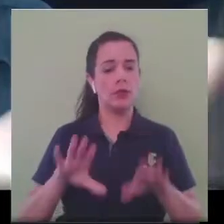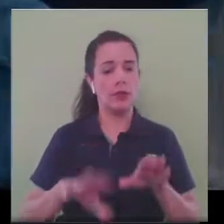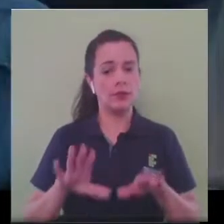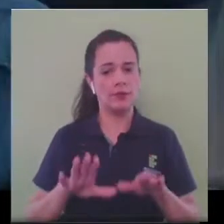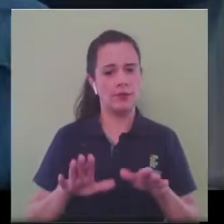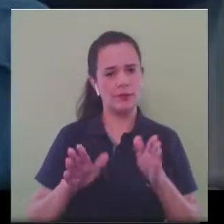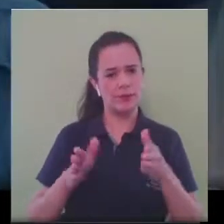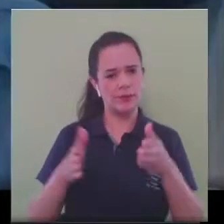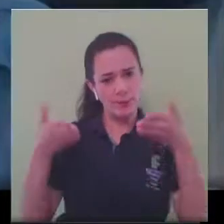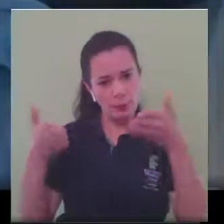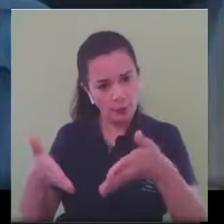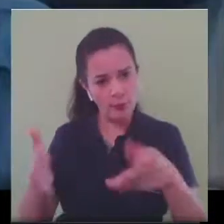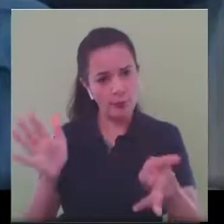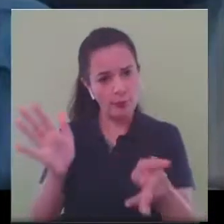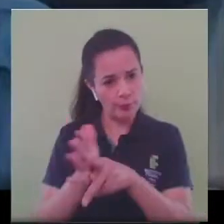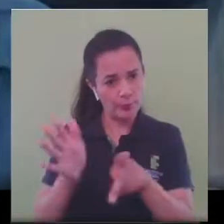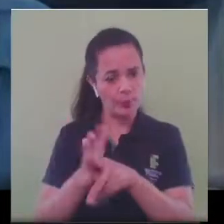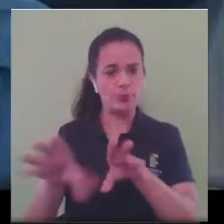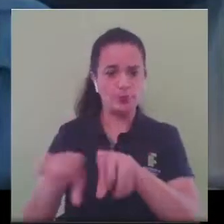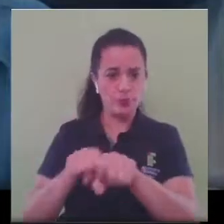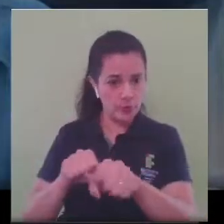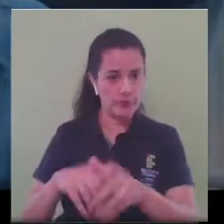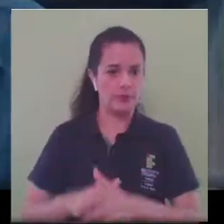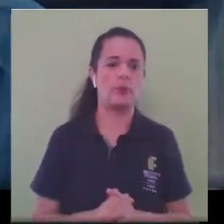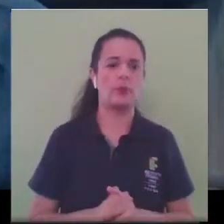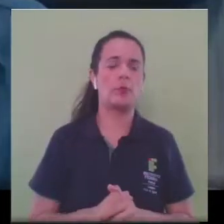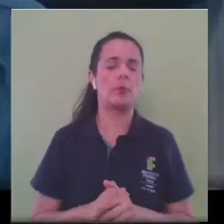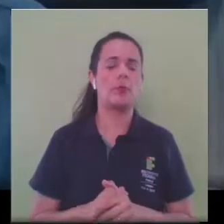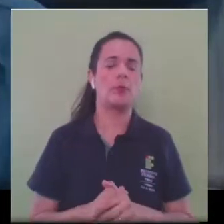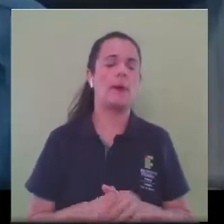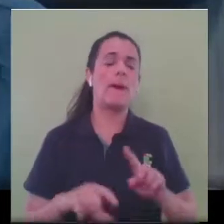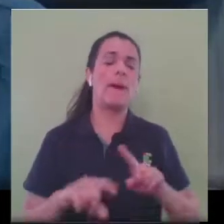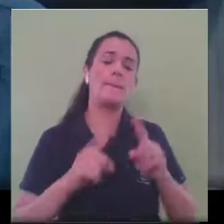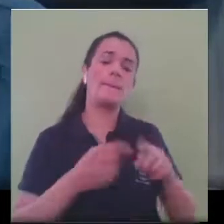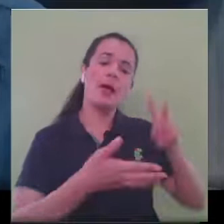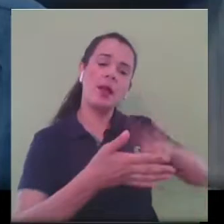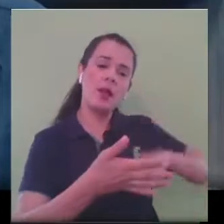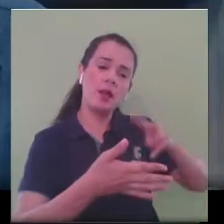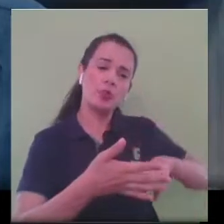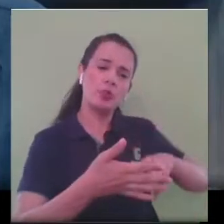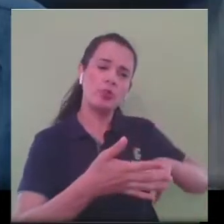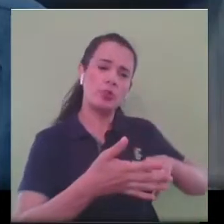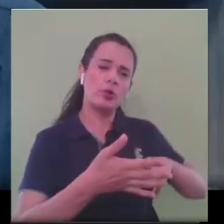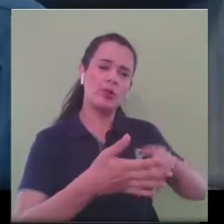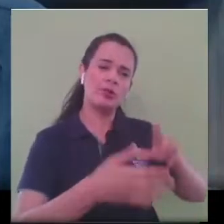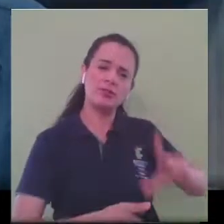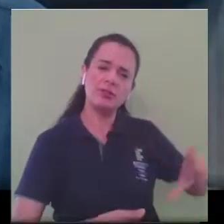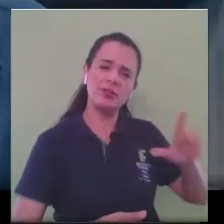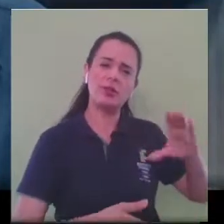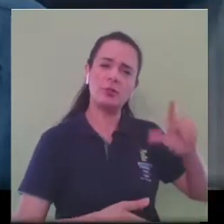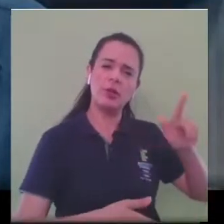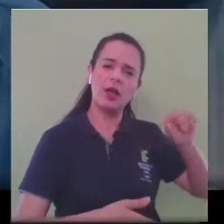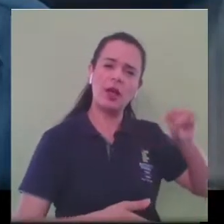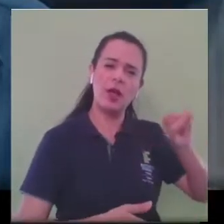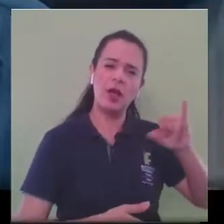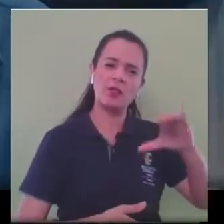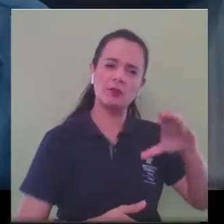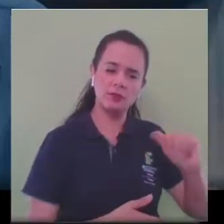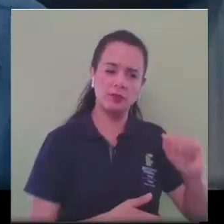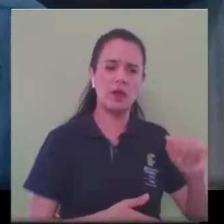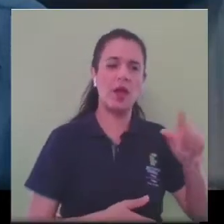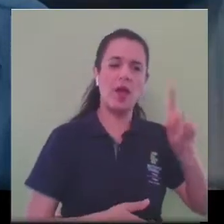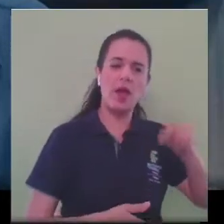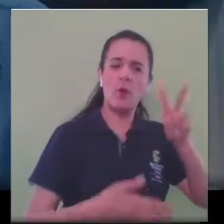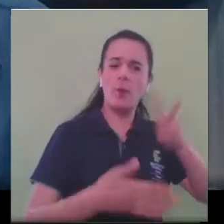a própria finalidade do próprio curso mesmo. Mas a leitura dos clássicos, a leitura para uma vida intelectual, ela é